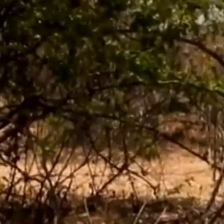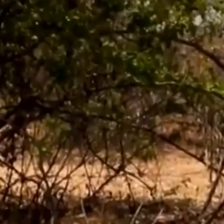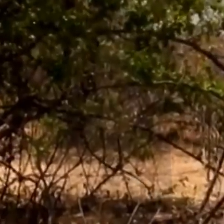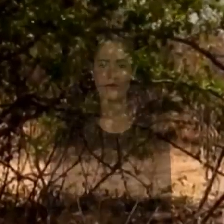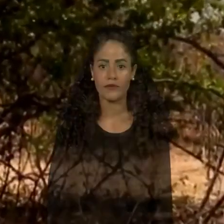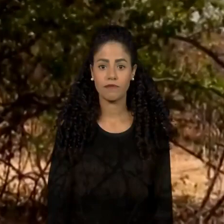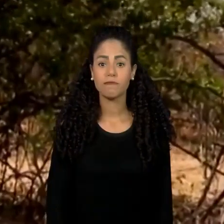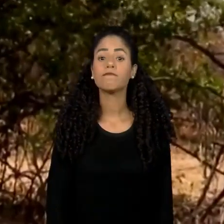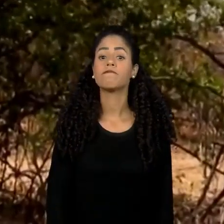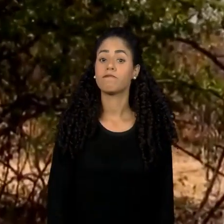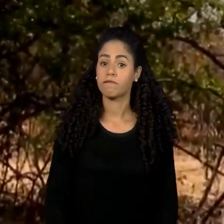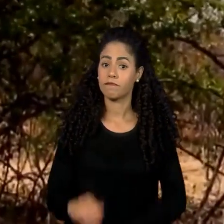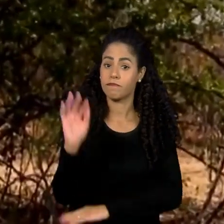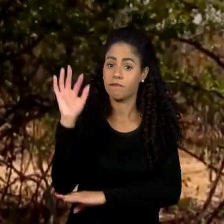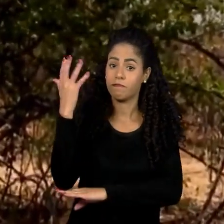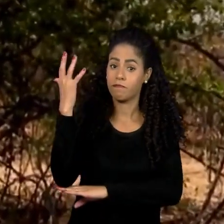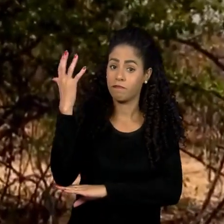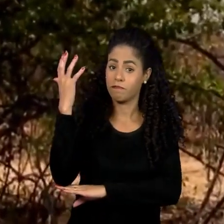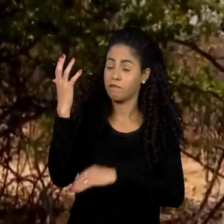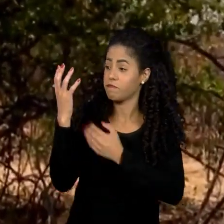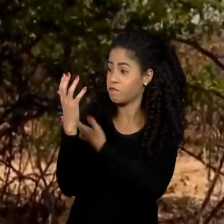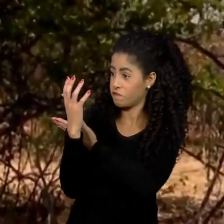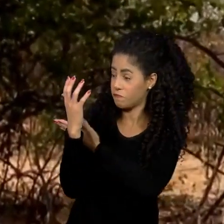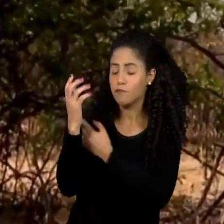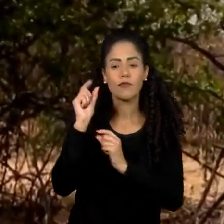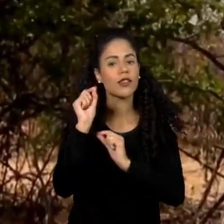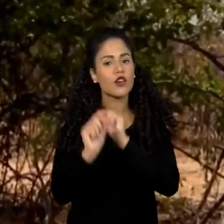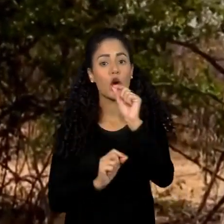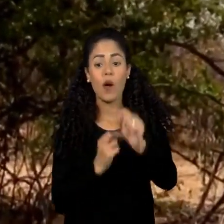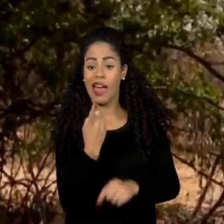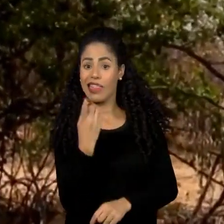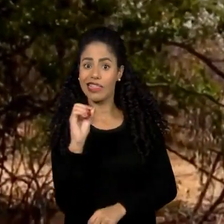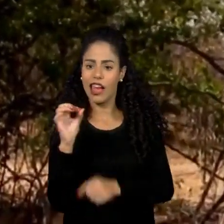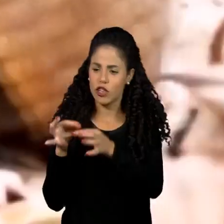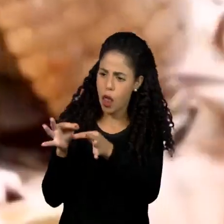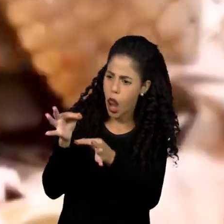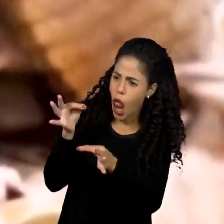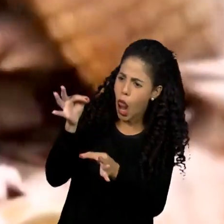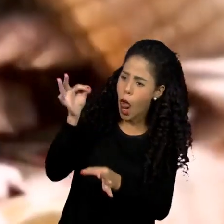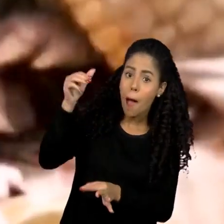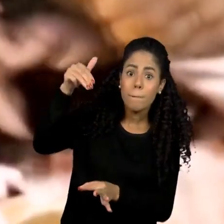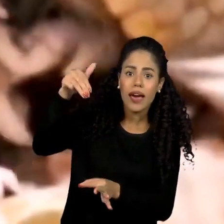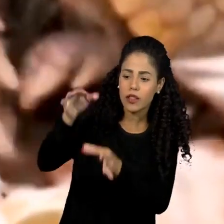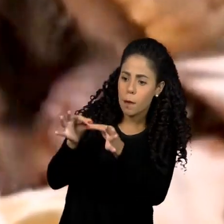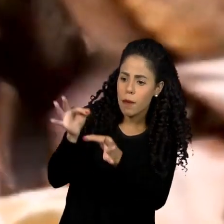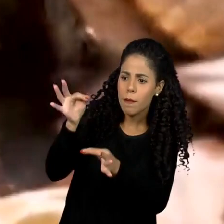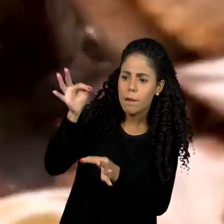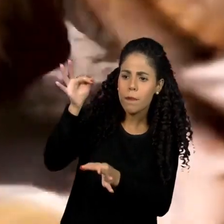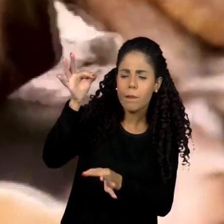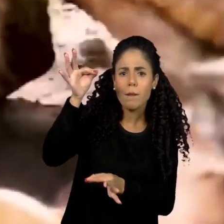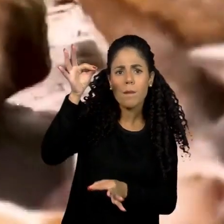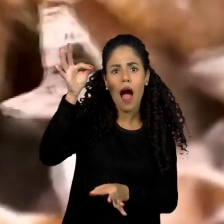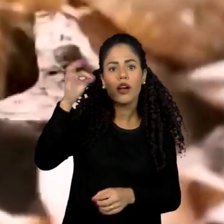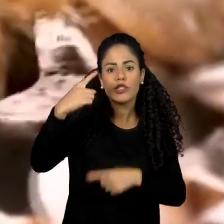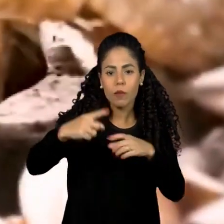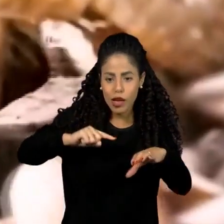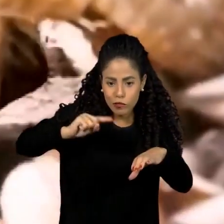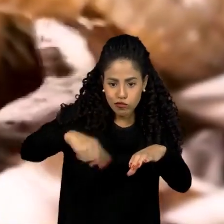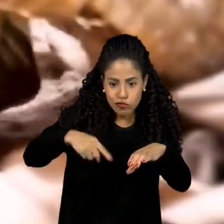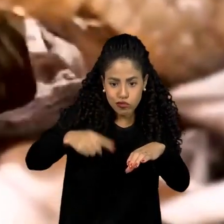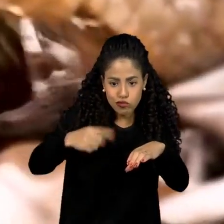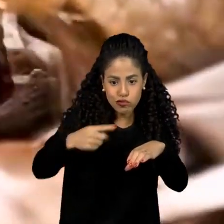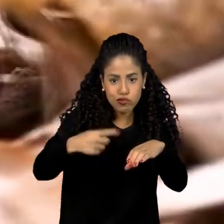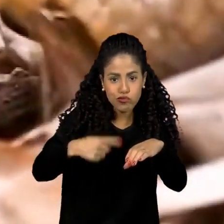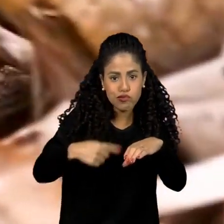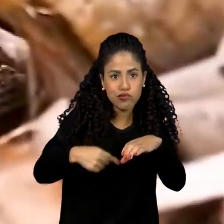A árvore símbolo é o juazeiro, que pode chegar a 10 metros de altura. O tatu-bola, perfeitamente camuflado